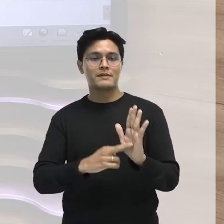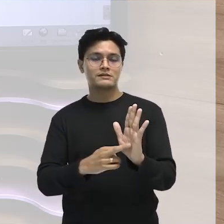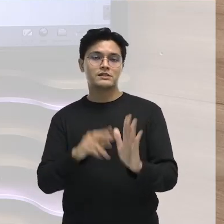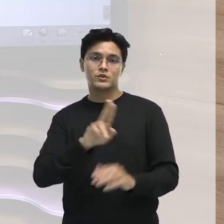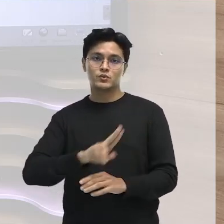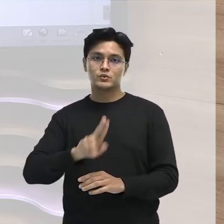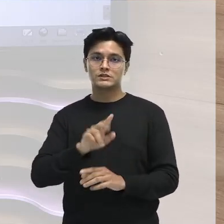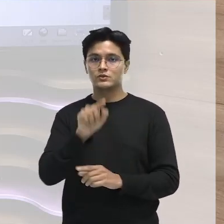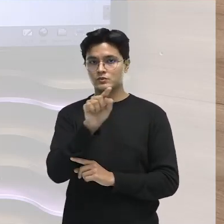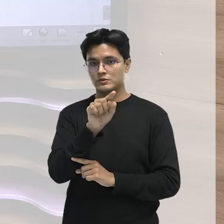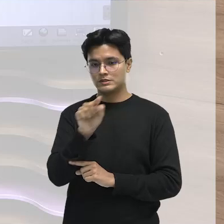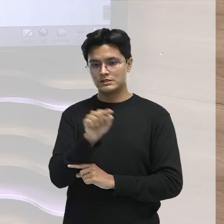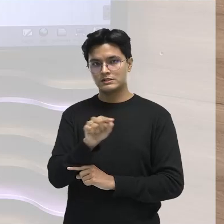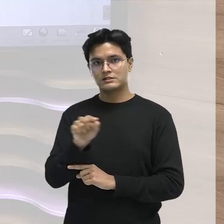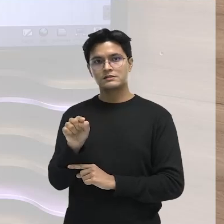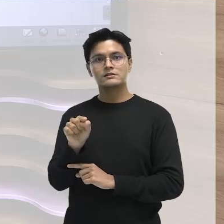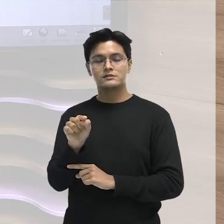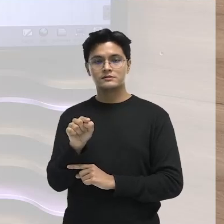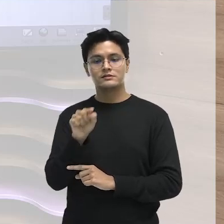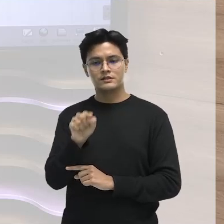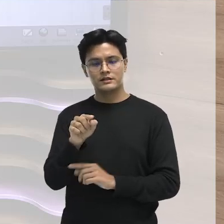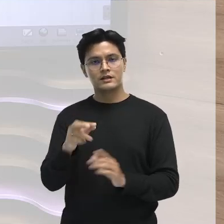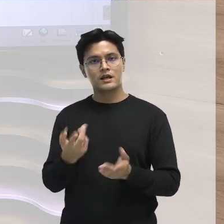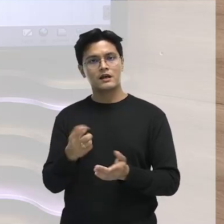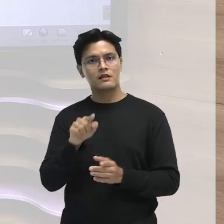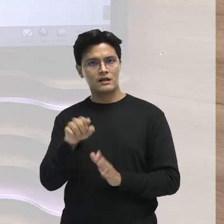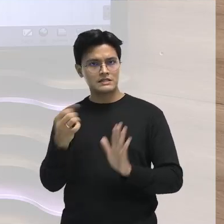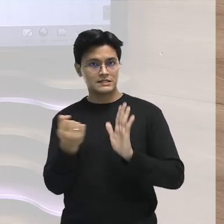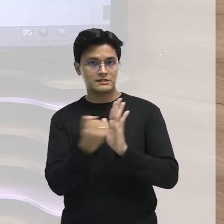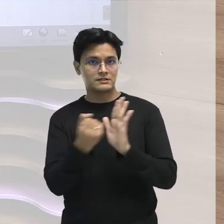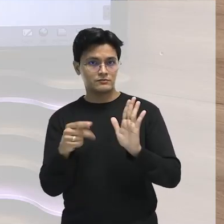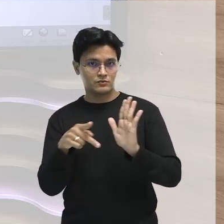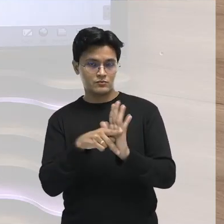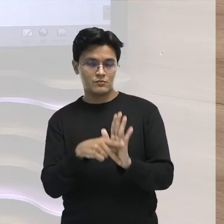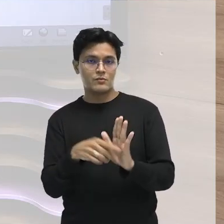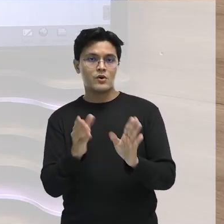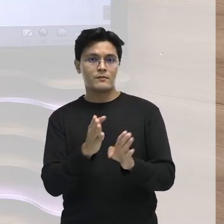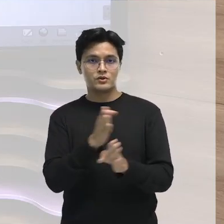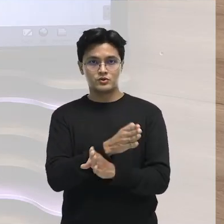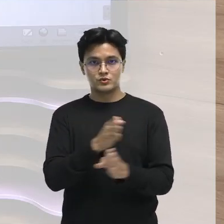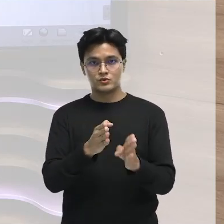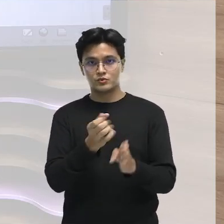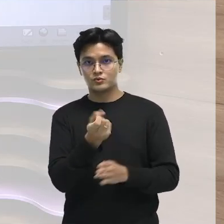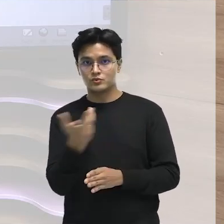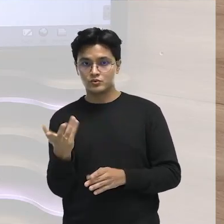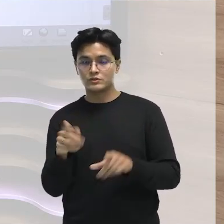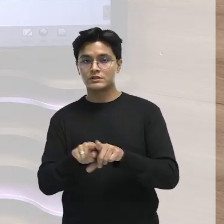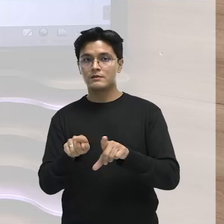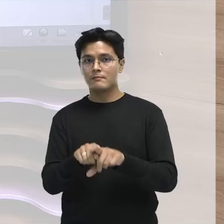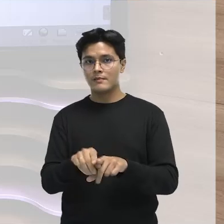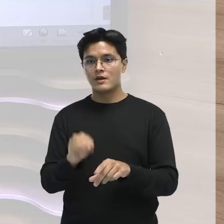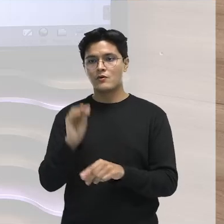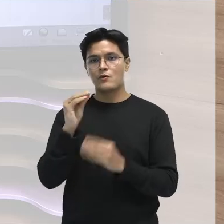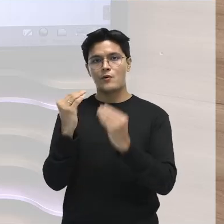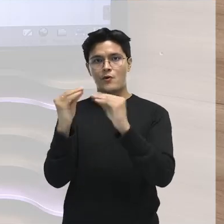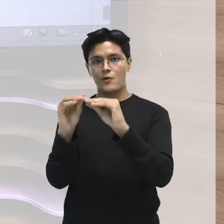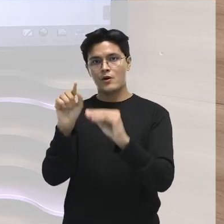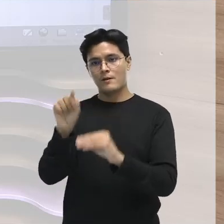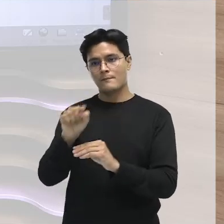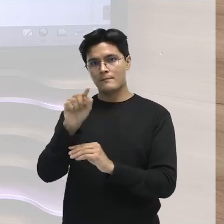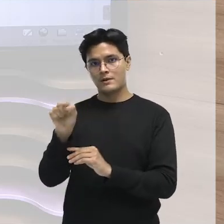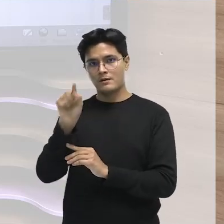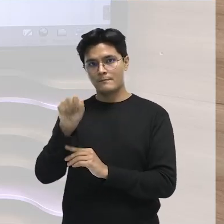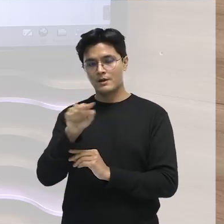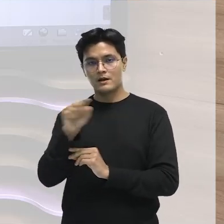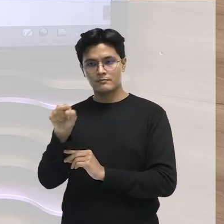que simboliza o conjunto dos números inteiros, tá? E aí eu coloco esse asterisco. Então eu estou